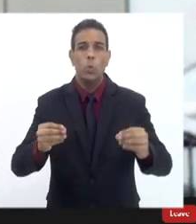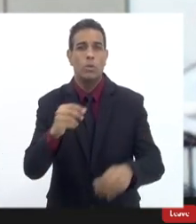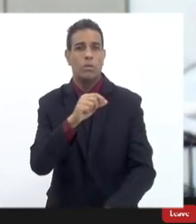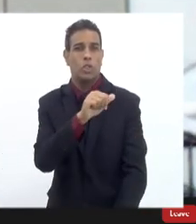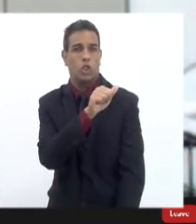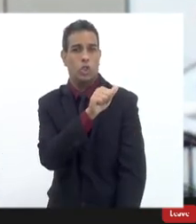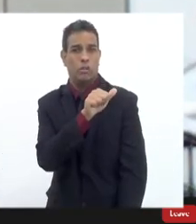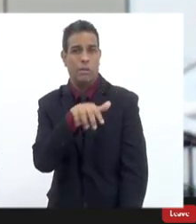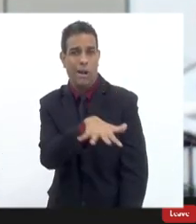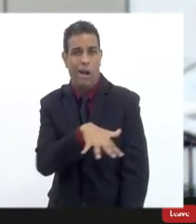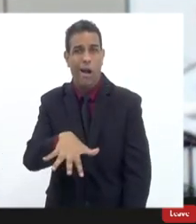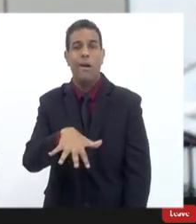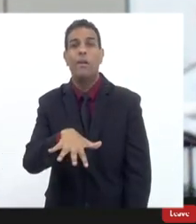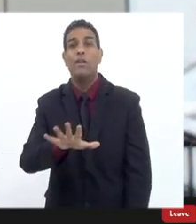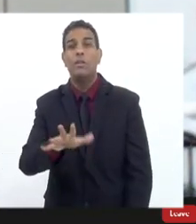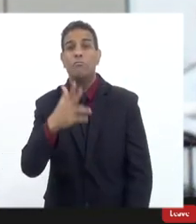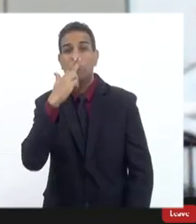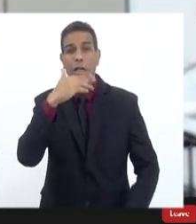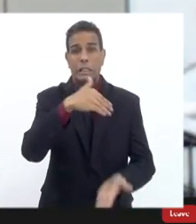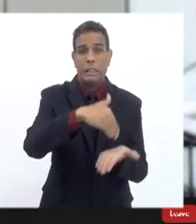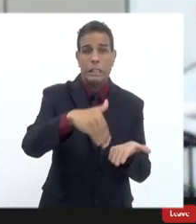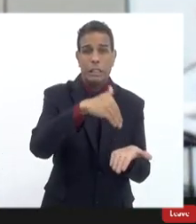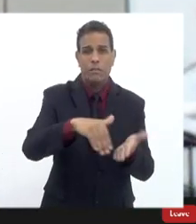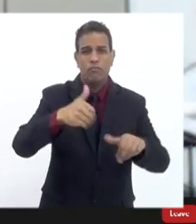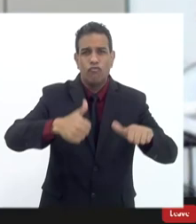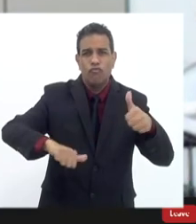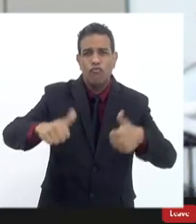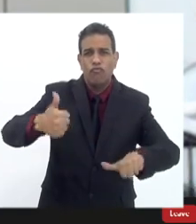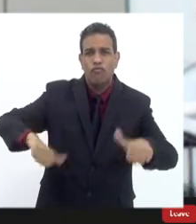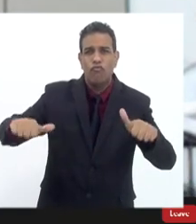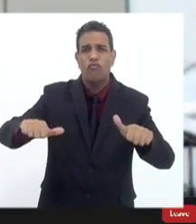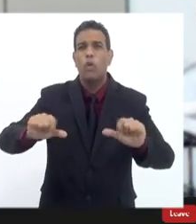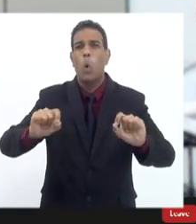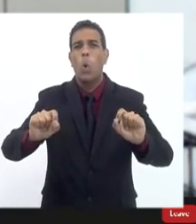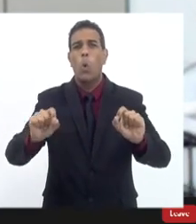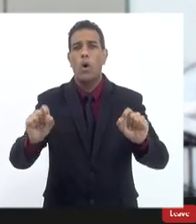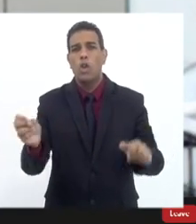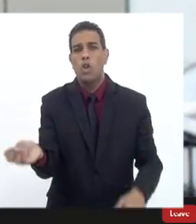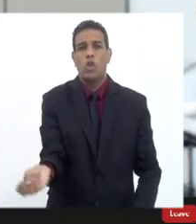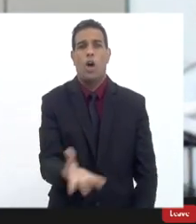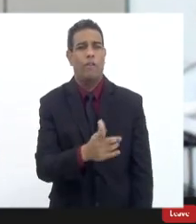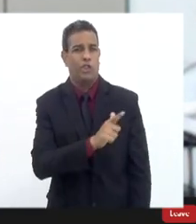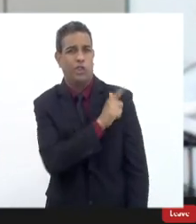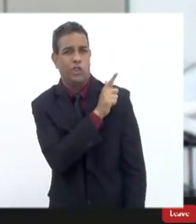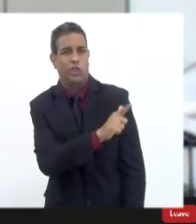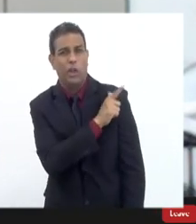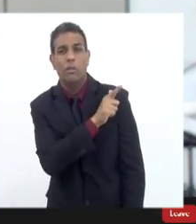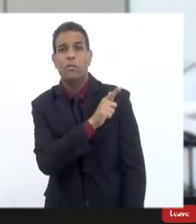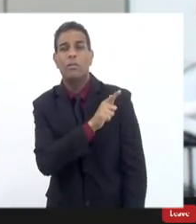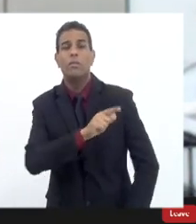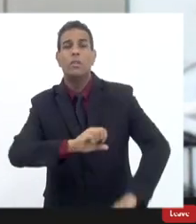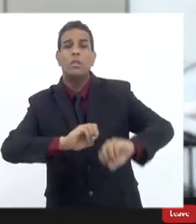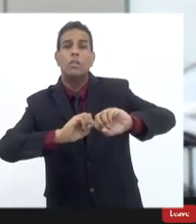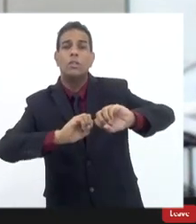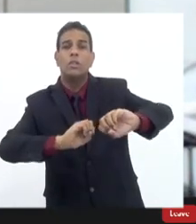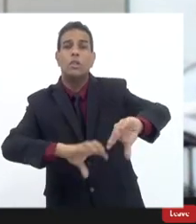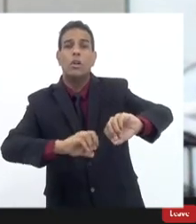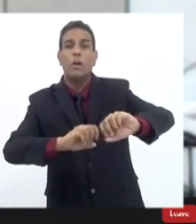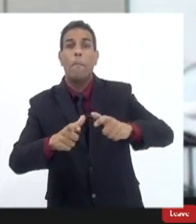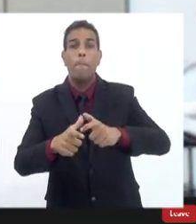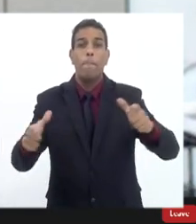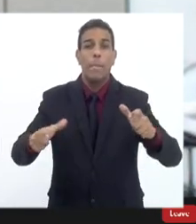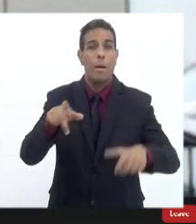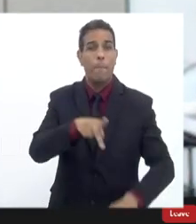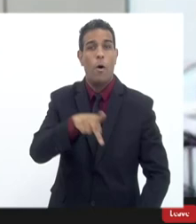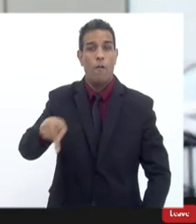A Secretaria de Educação fez um levantamento, logo assim que essa nova gestão assumiu, que mostrava que a grande maioria dos